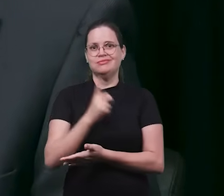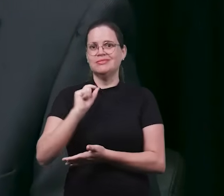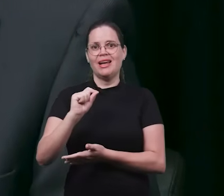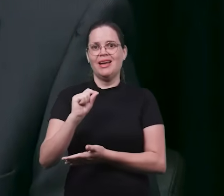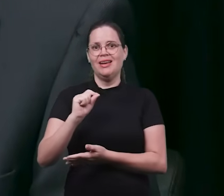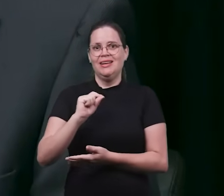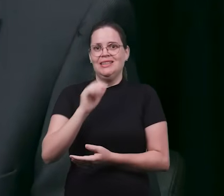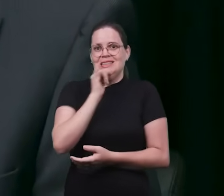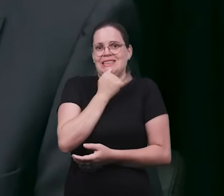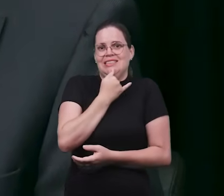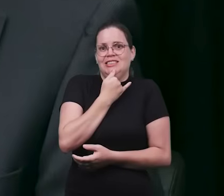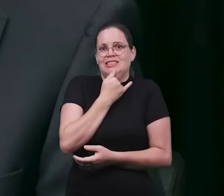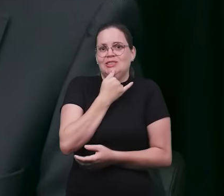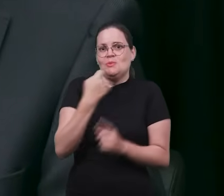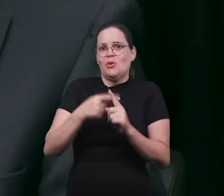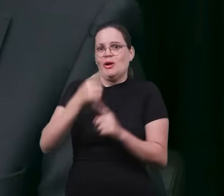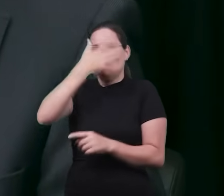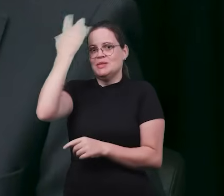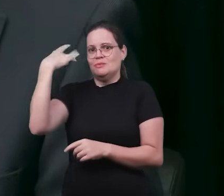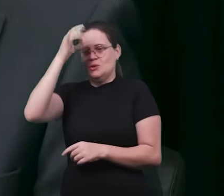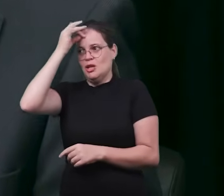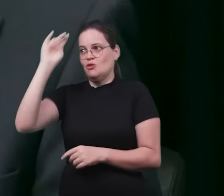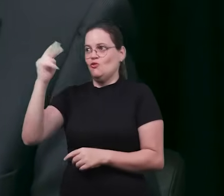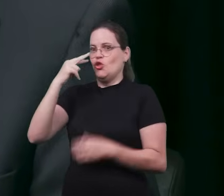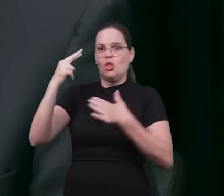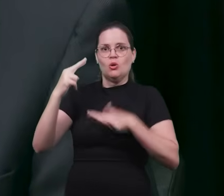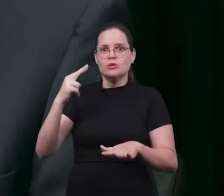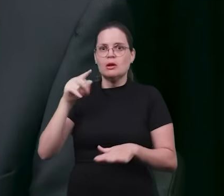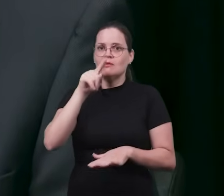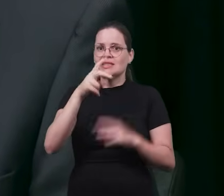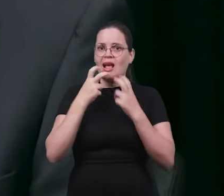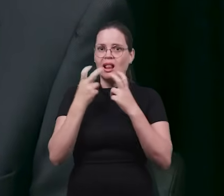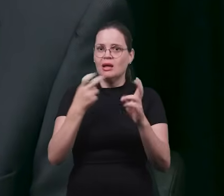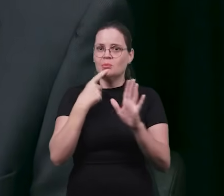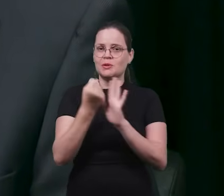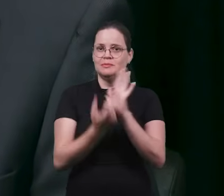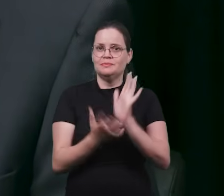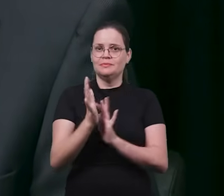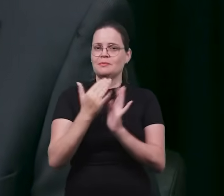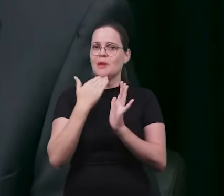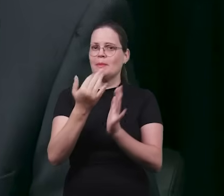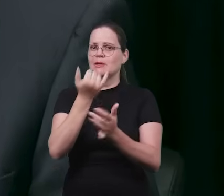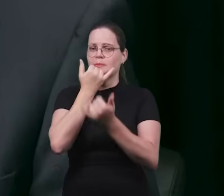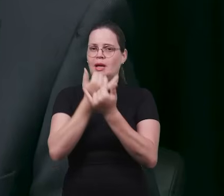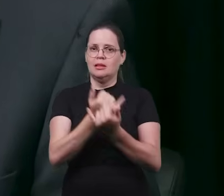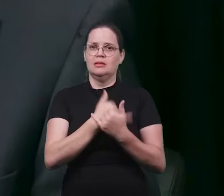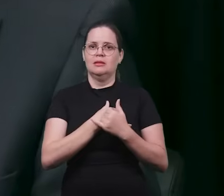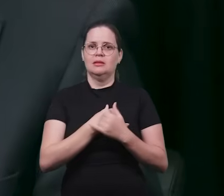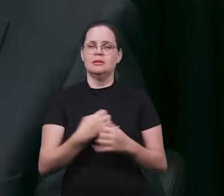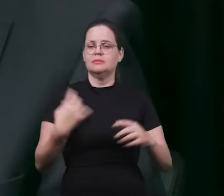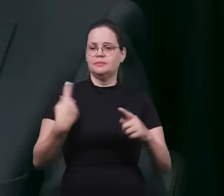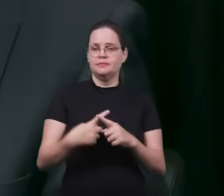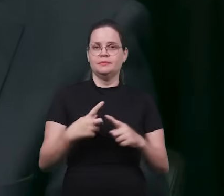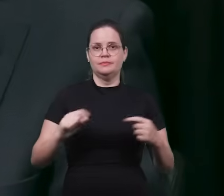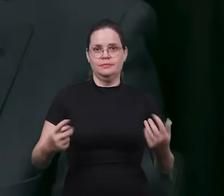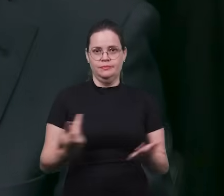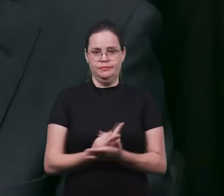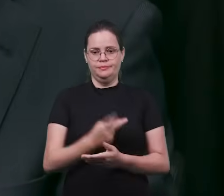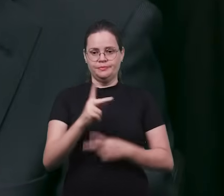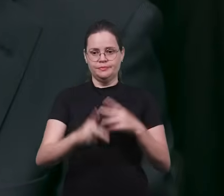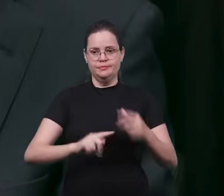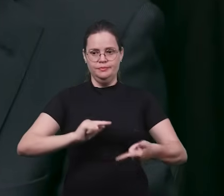sem a comunhão. O que o Senhor está estabelecendo aqui para o povo de Israel é isso daqui, ó, o altar, o culto, porque você vê